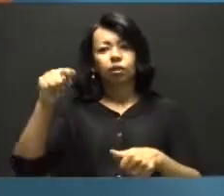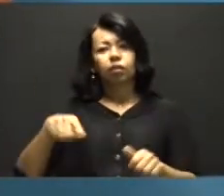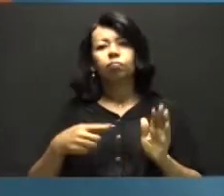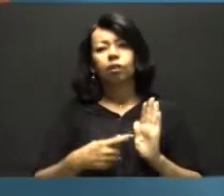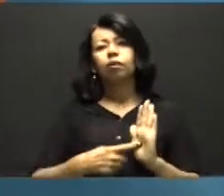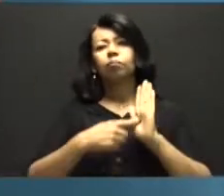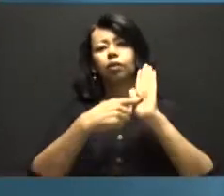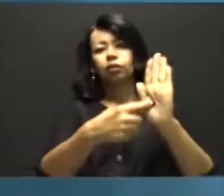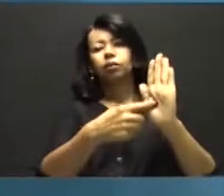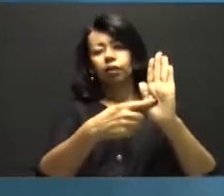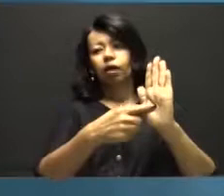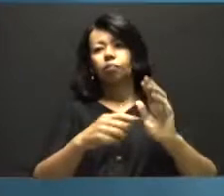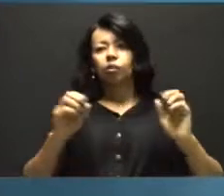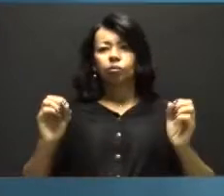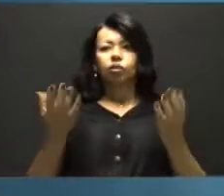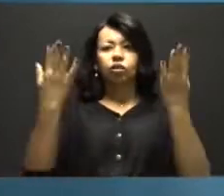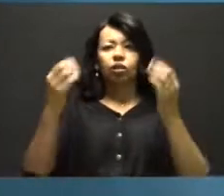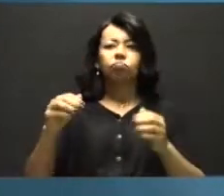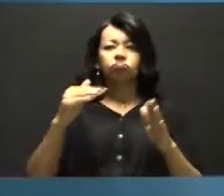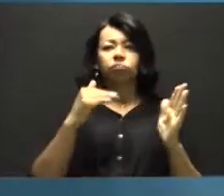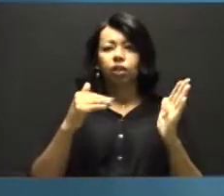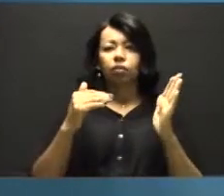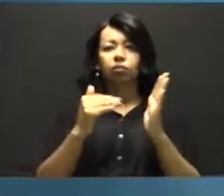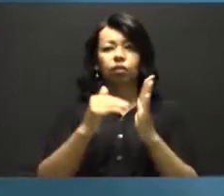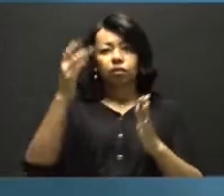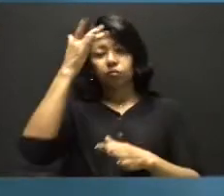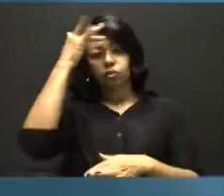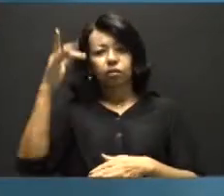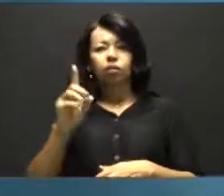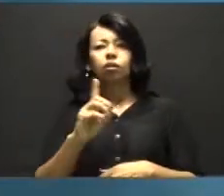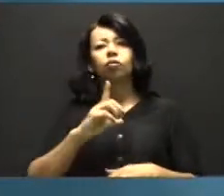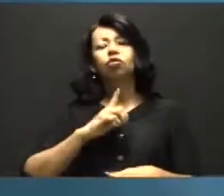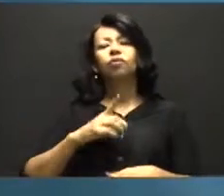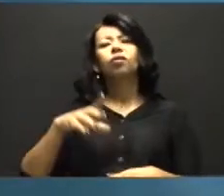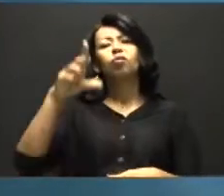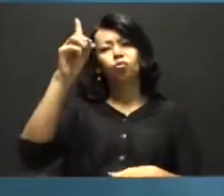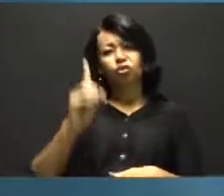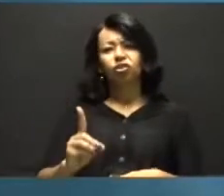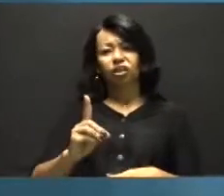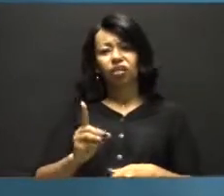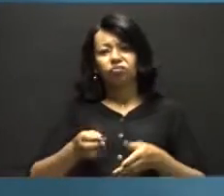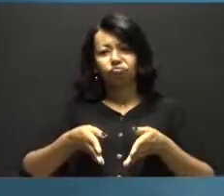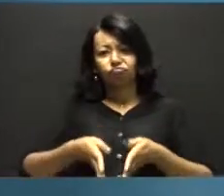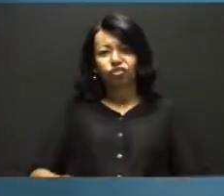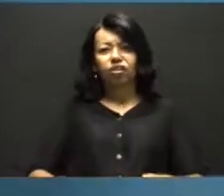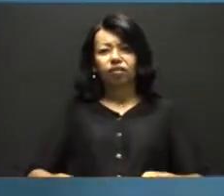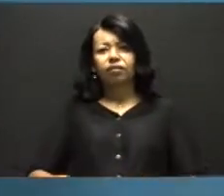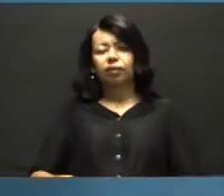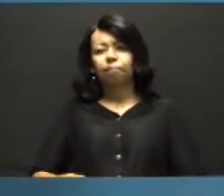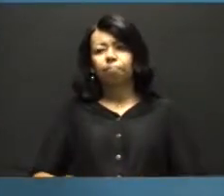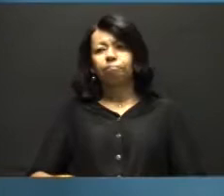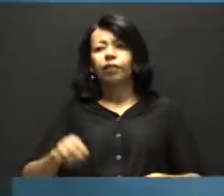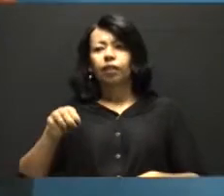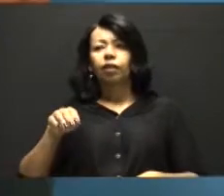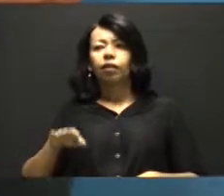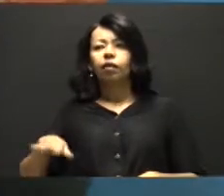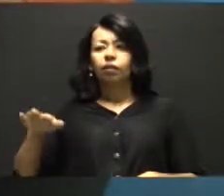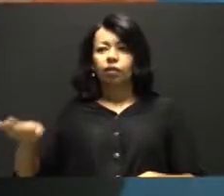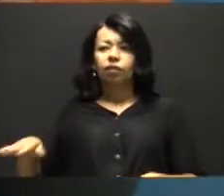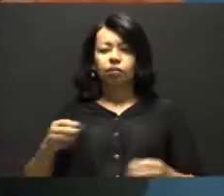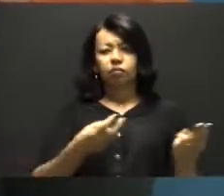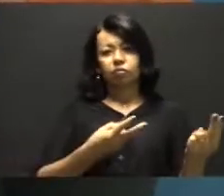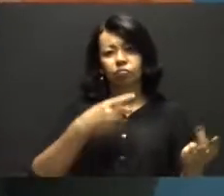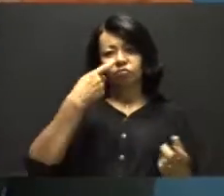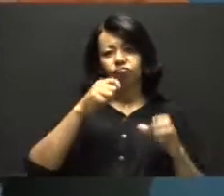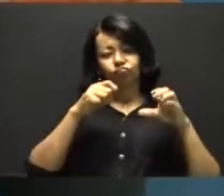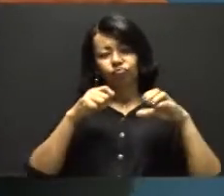e para homenagear todos aqueles que não tiveram o direito de nascer muitas crianças como aquele aquele